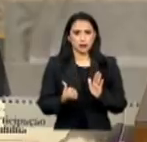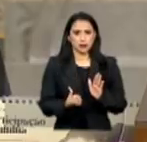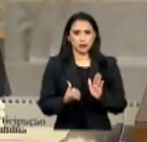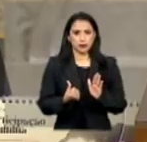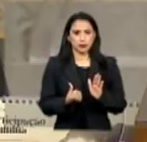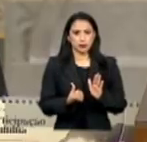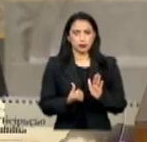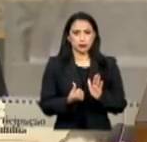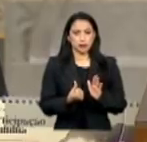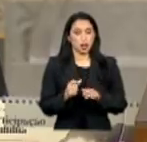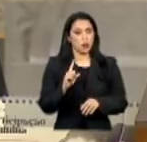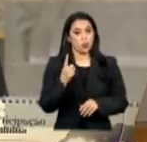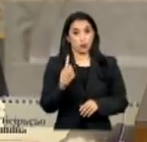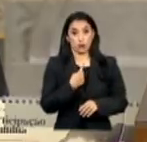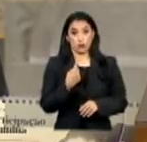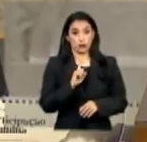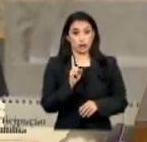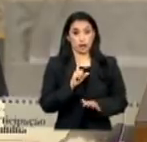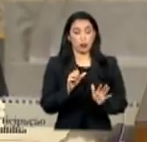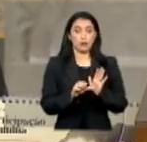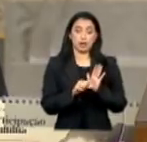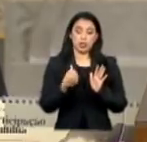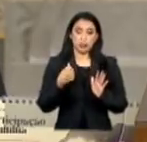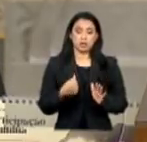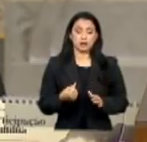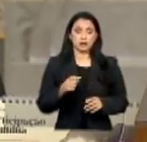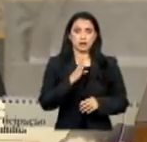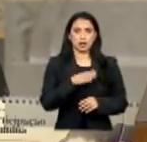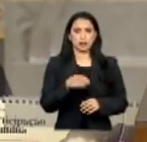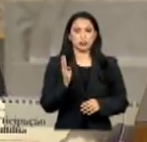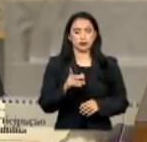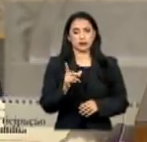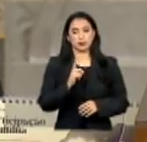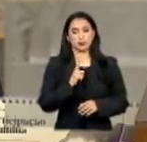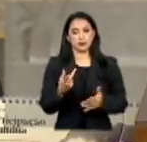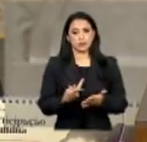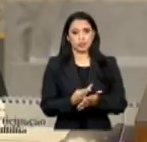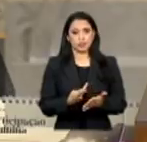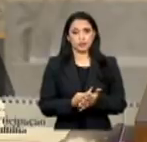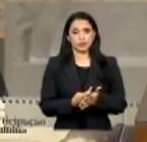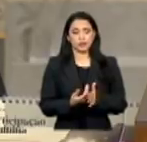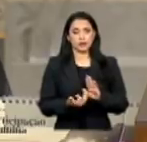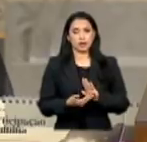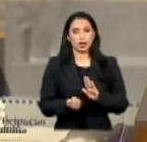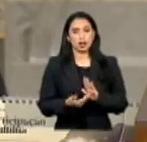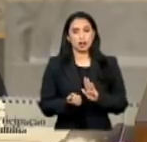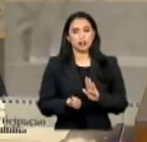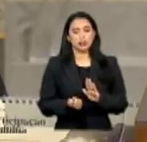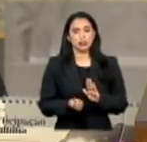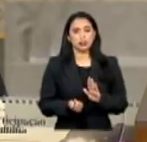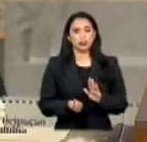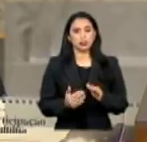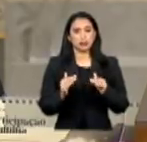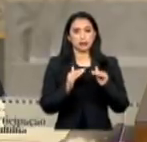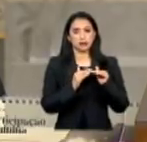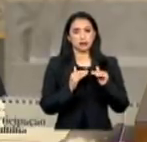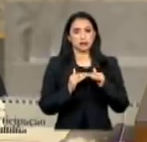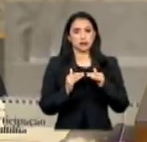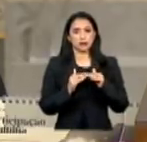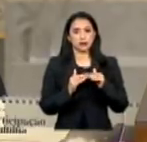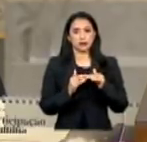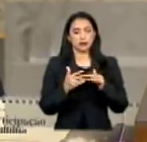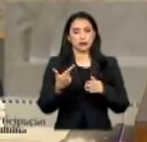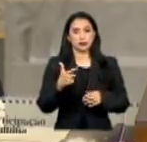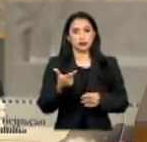mas não único para que a unidade seja decretada ausente esta conformidade não há